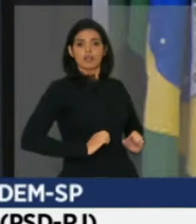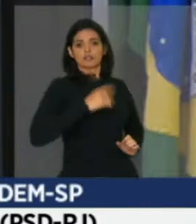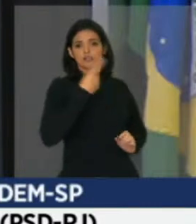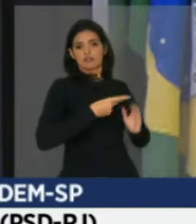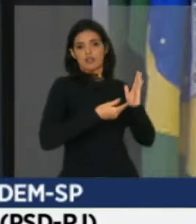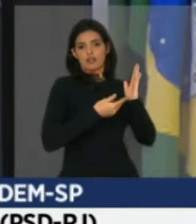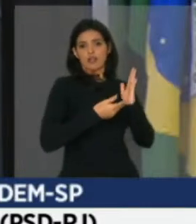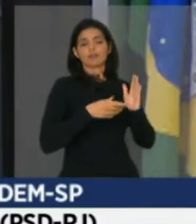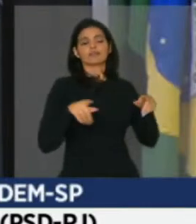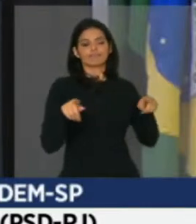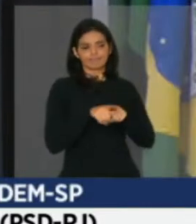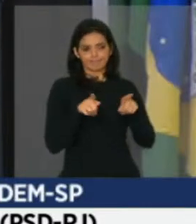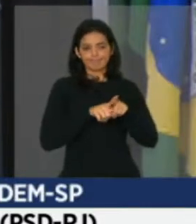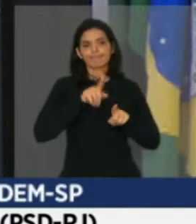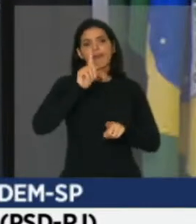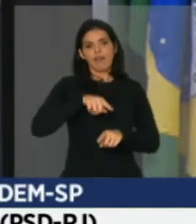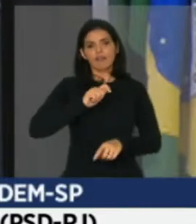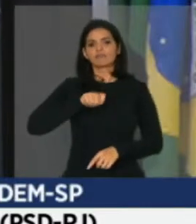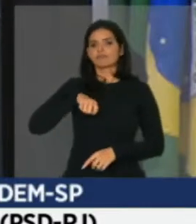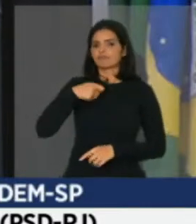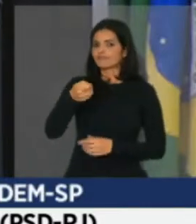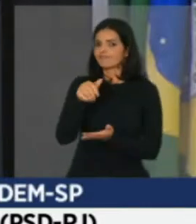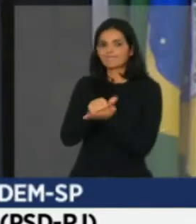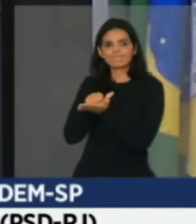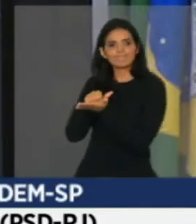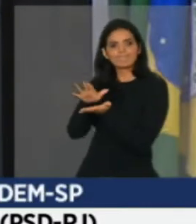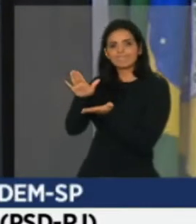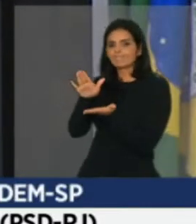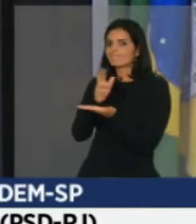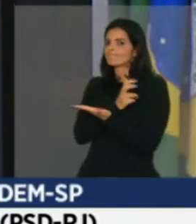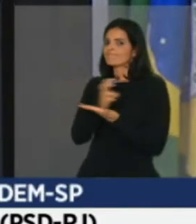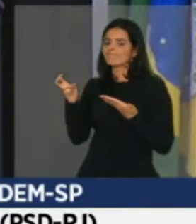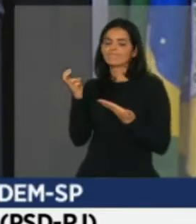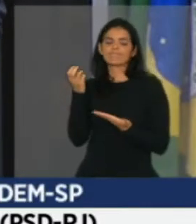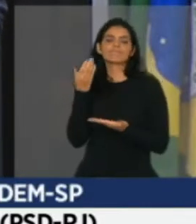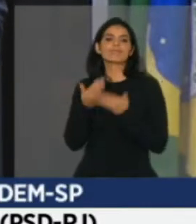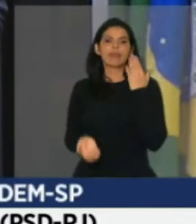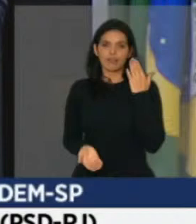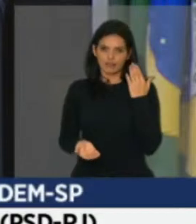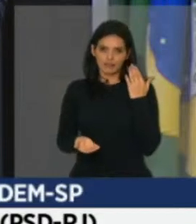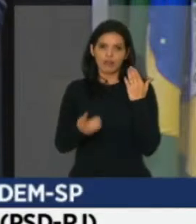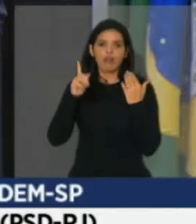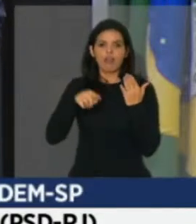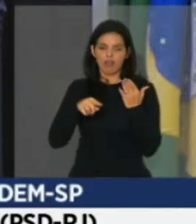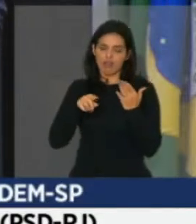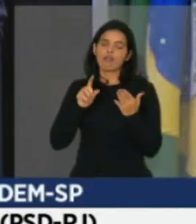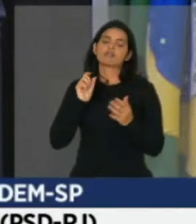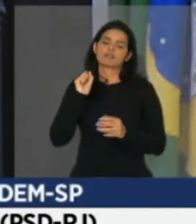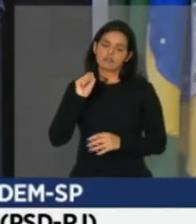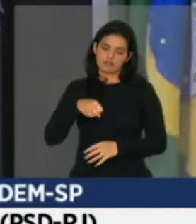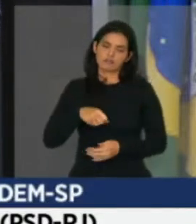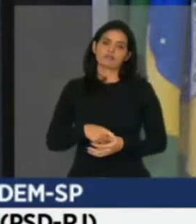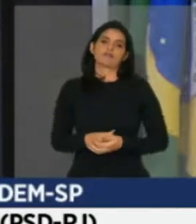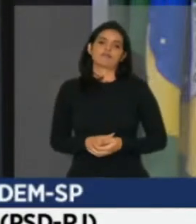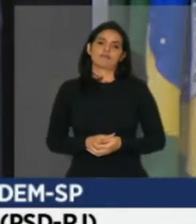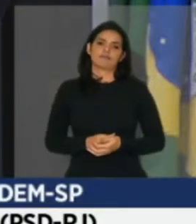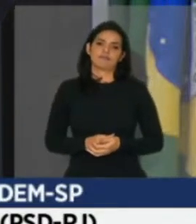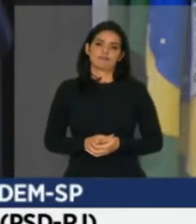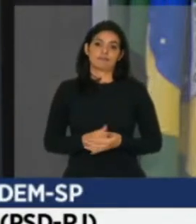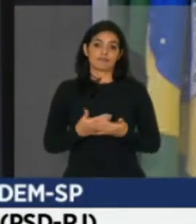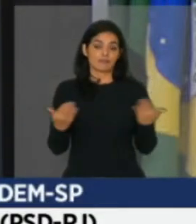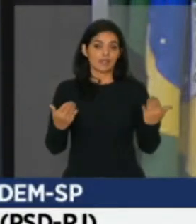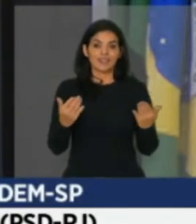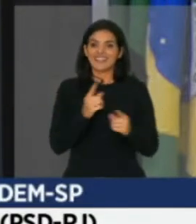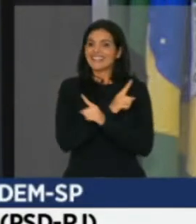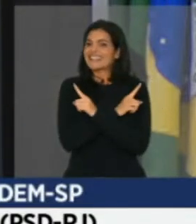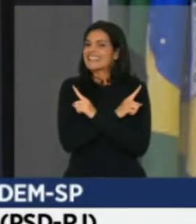também é perda de mandato, infração administrativa perante a Câmara dos Deputados.